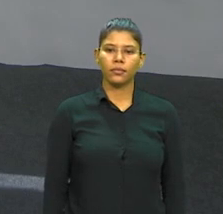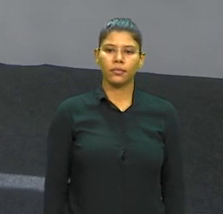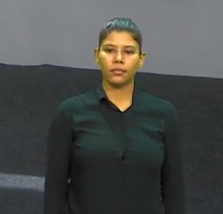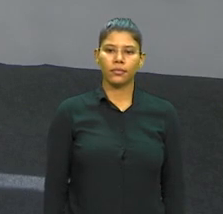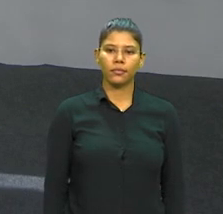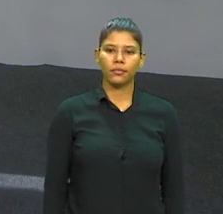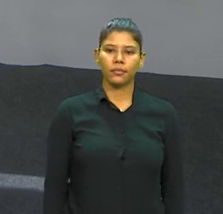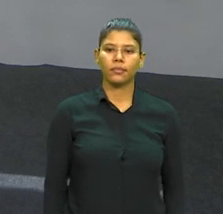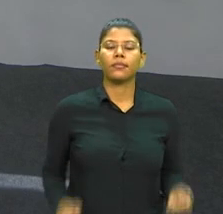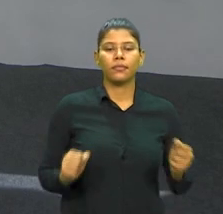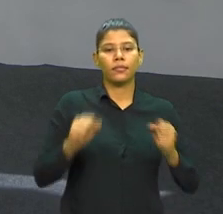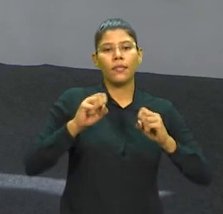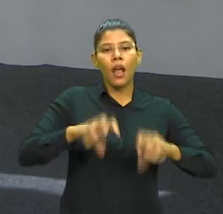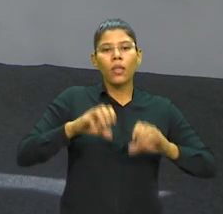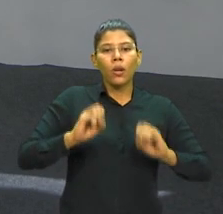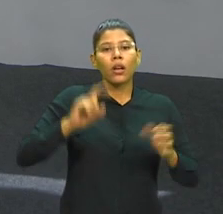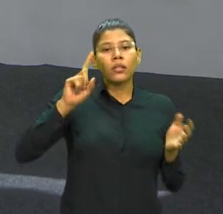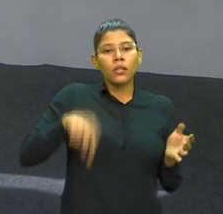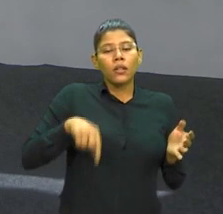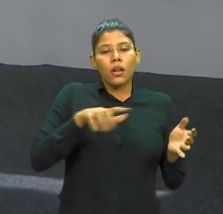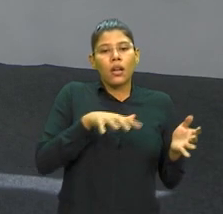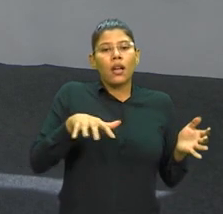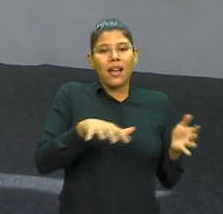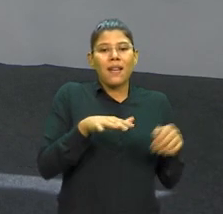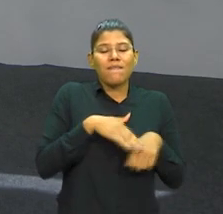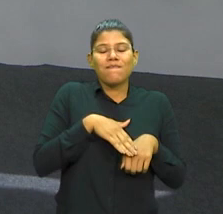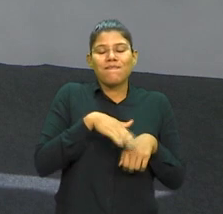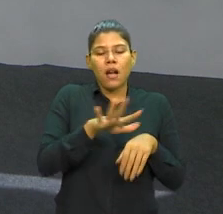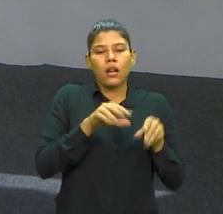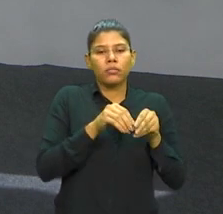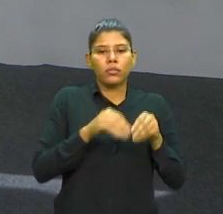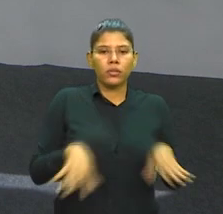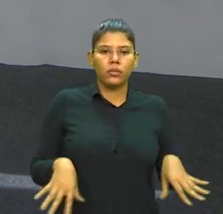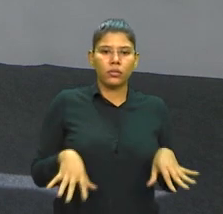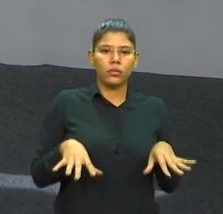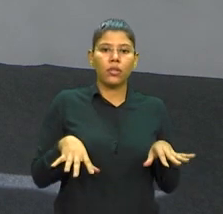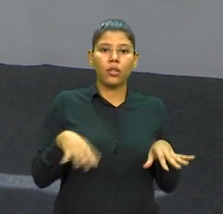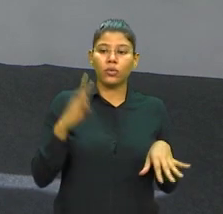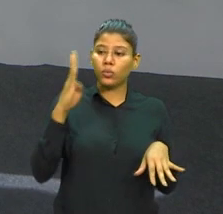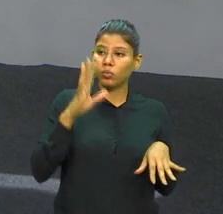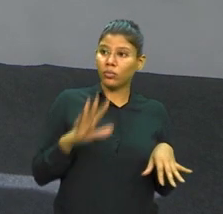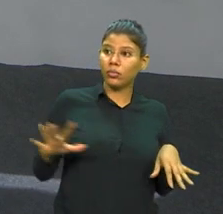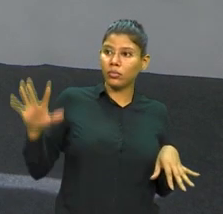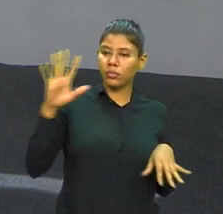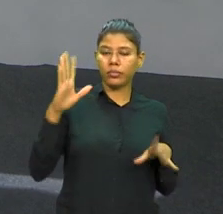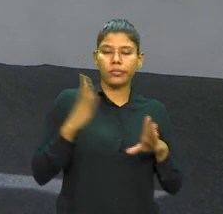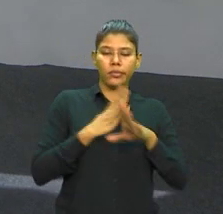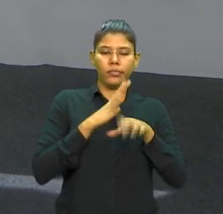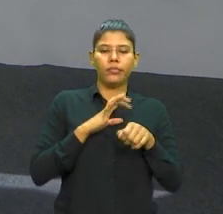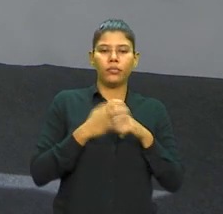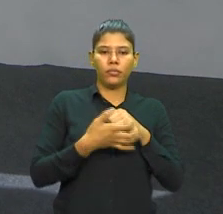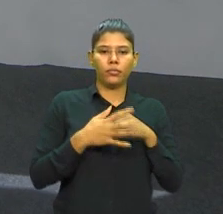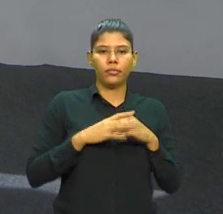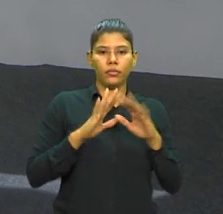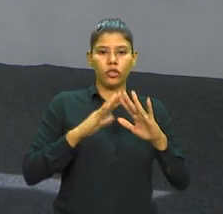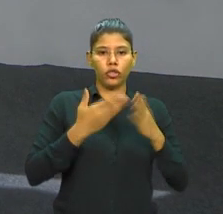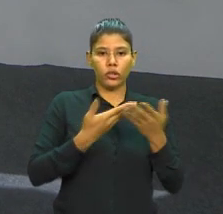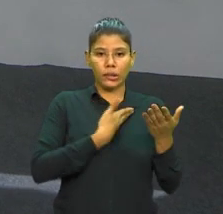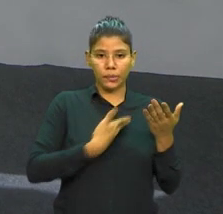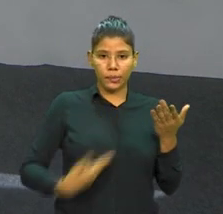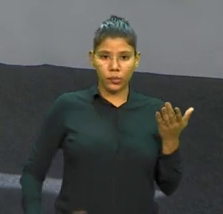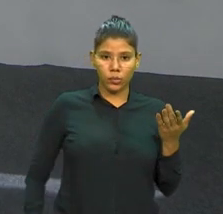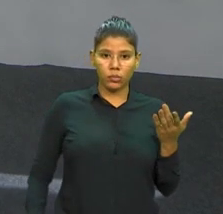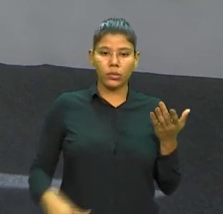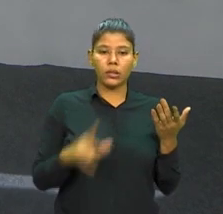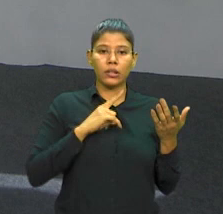a educação foi um dos setores mais prejudicados em todo o país pela pandemia as escolas públicas passaram